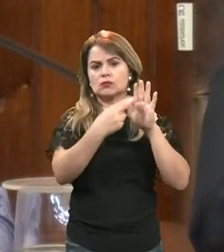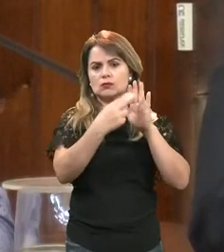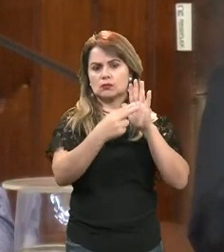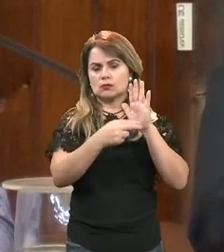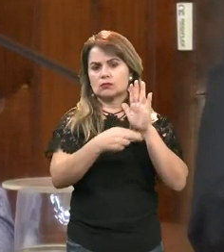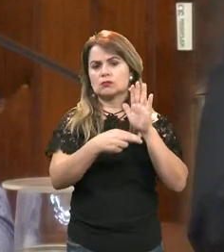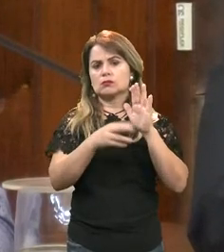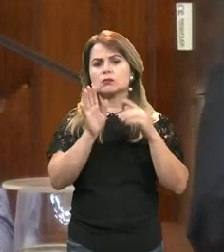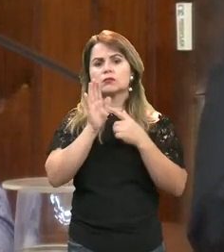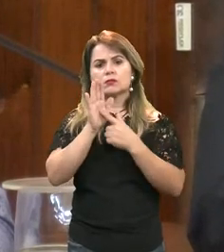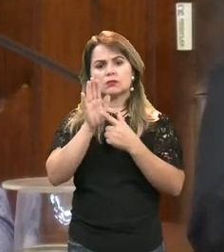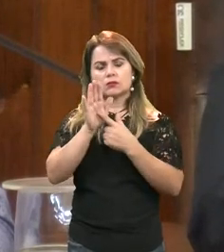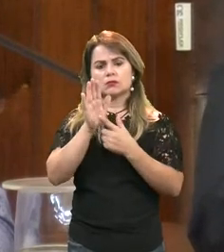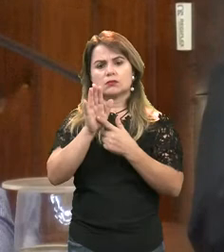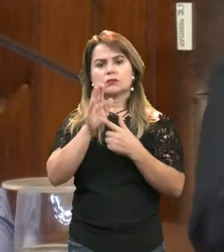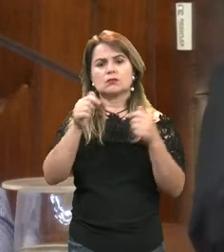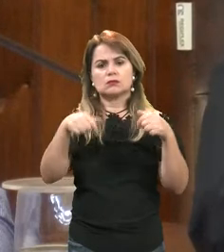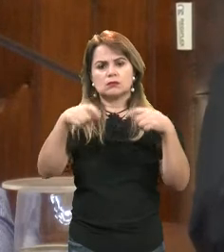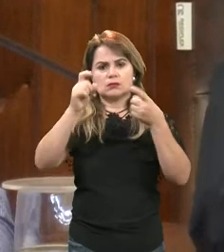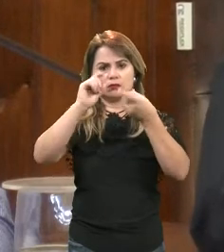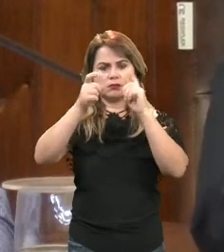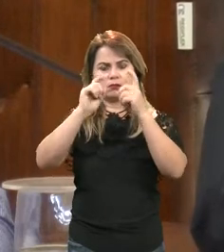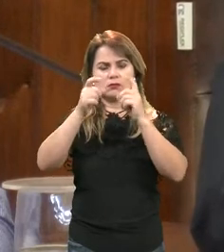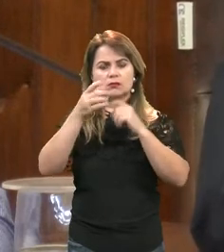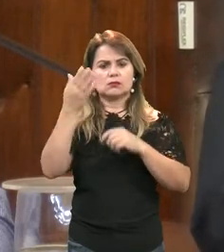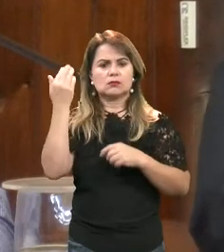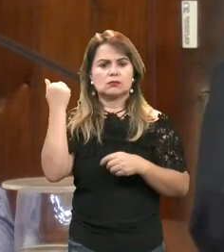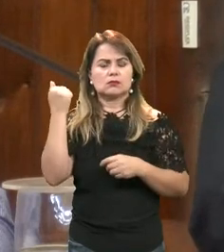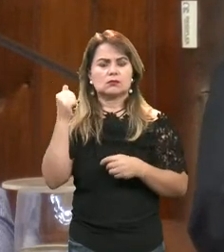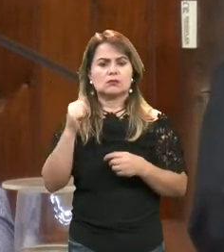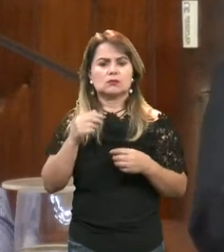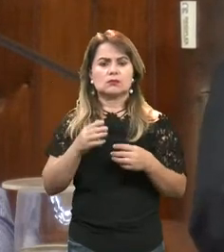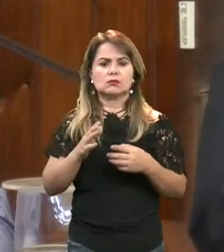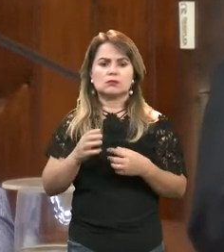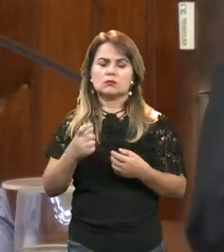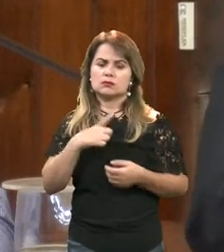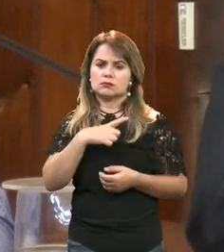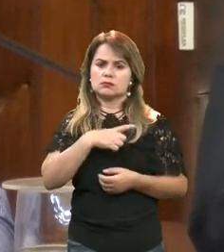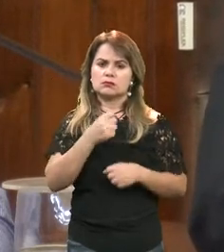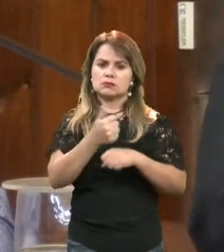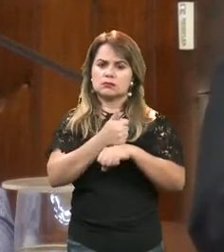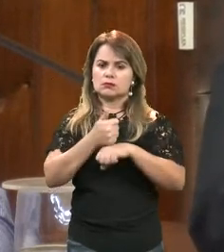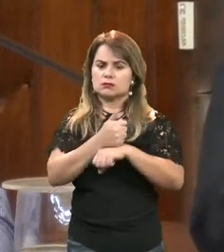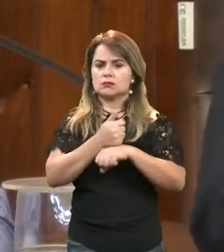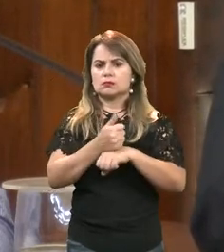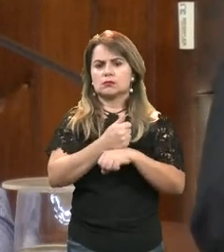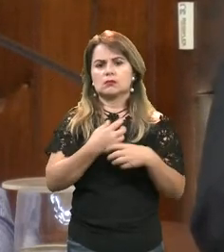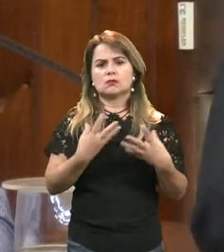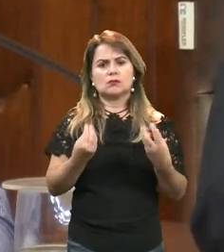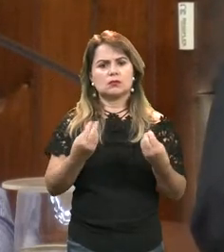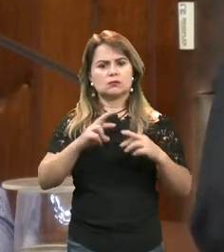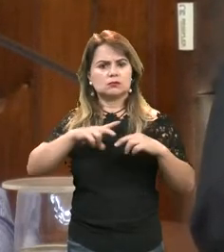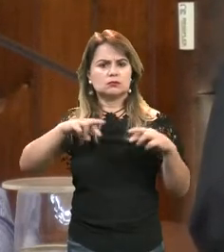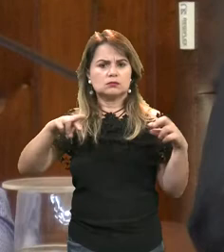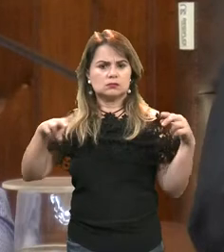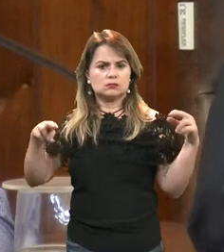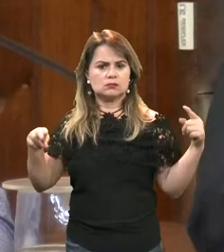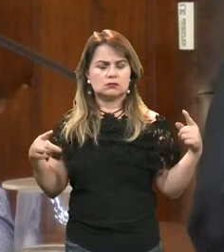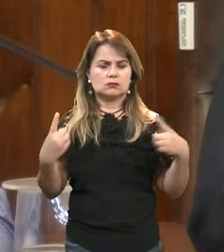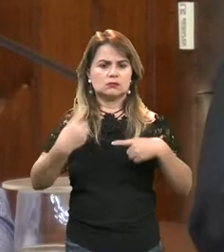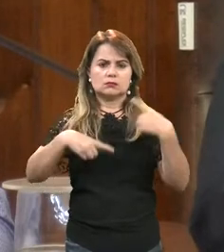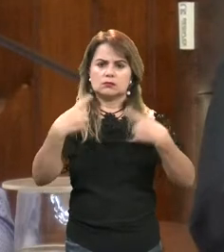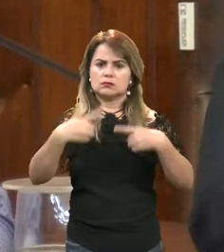Contou com a presença de vários especialistas especialistas que puderam discutir